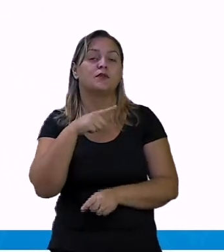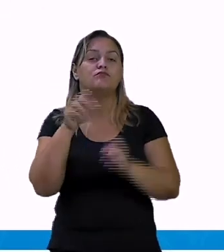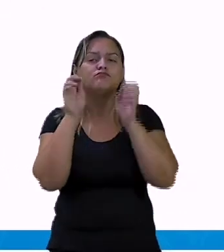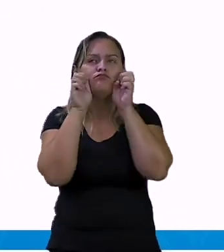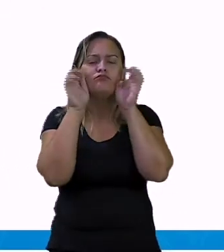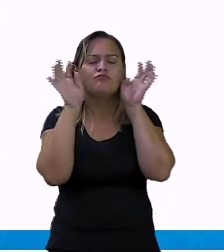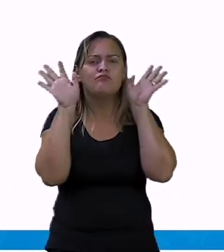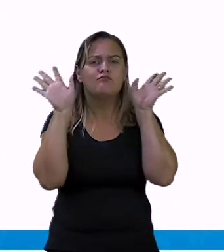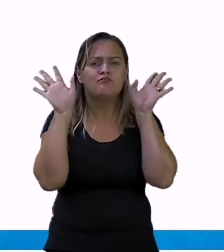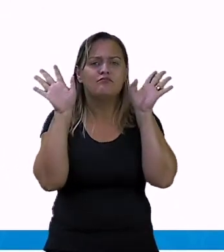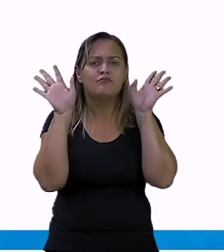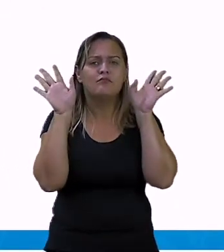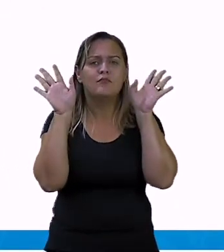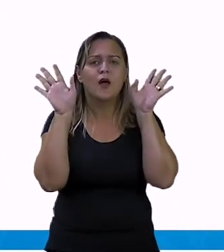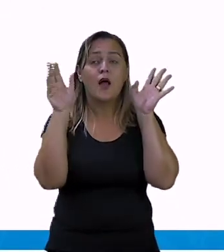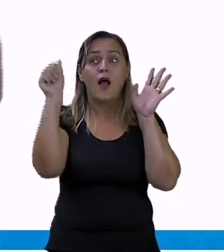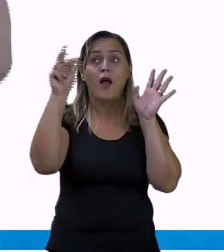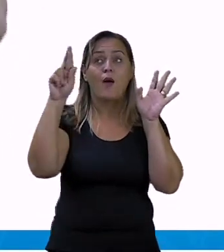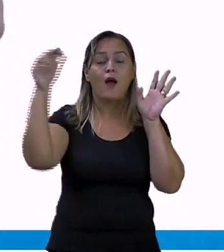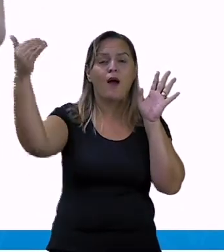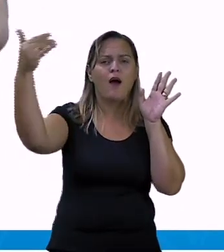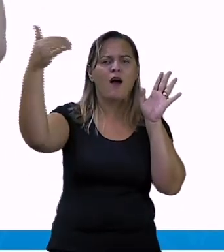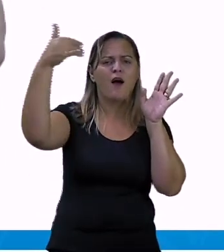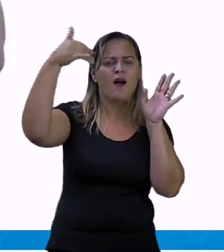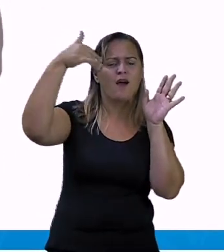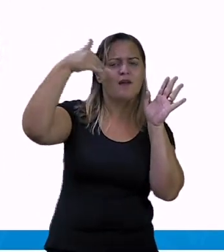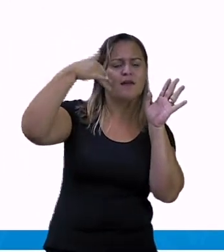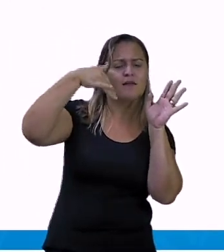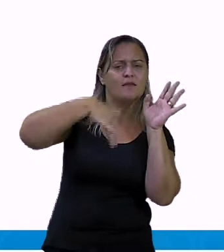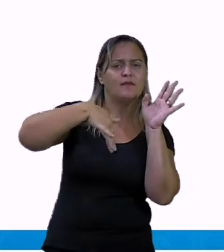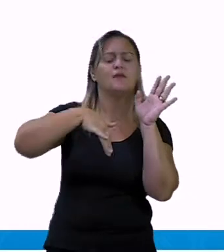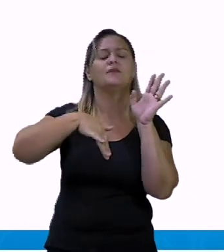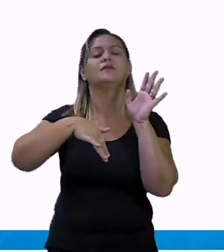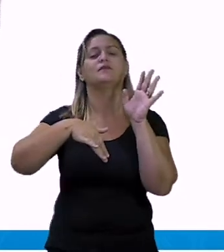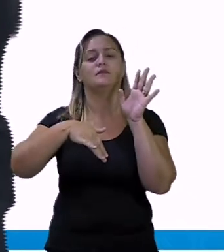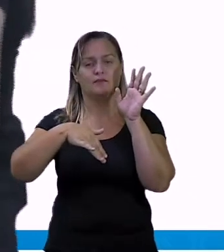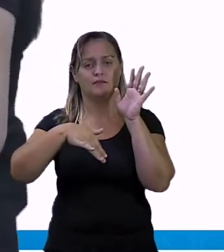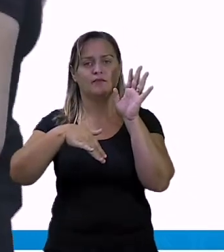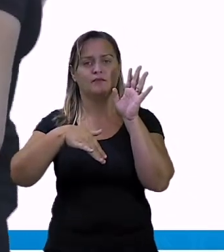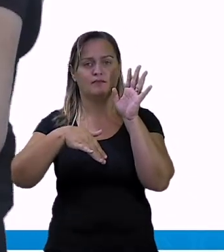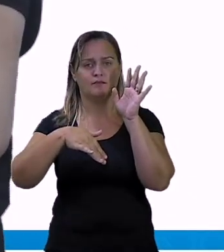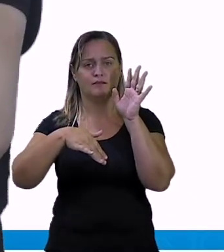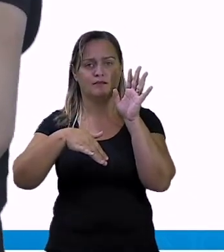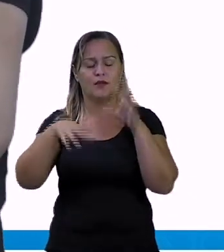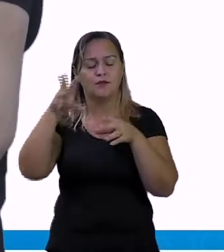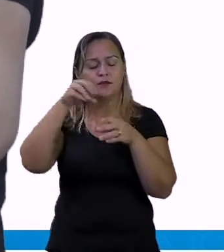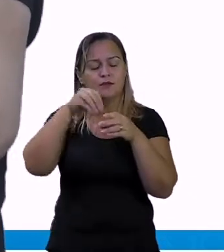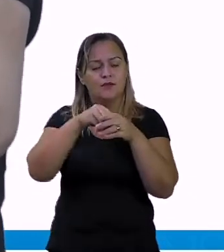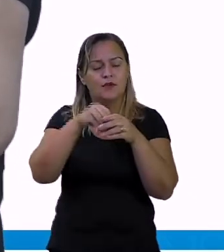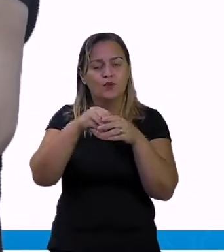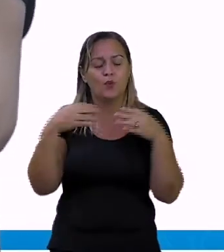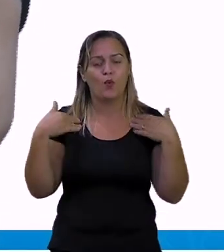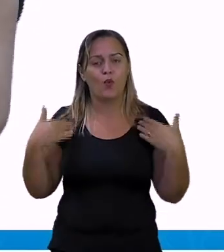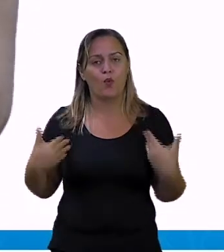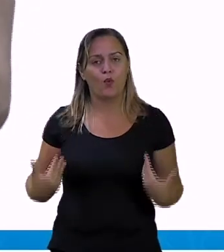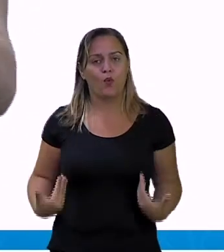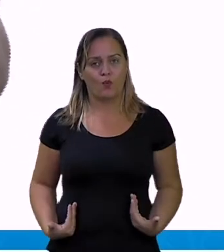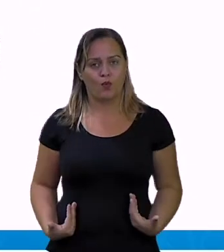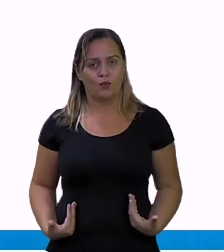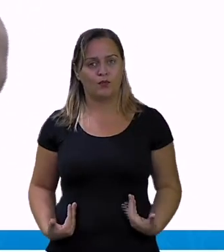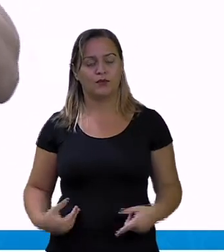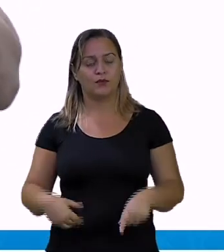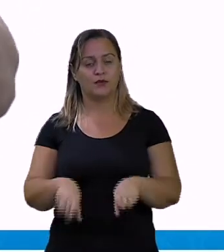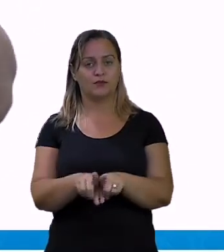que é legal. Logo após a cabeça dele, aqui atrás, tem umas brânquias que a gente vai perceber.